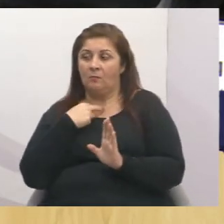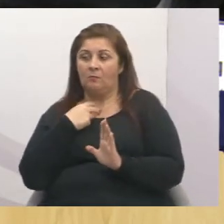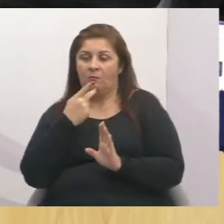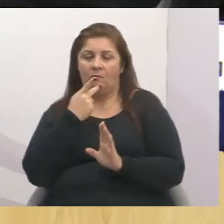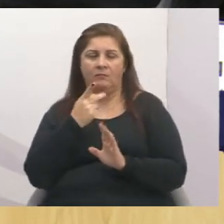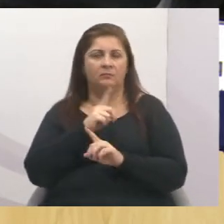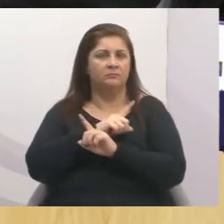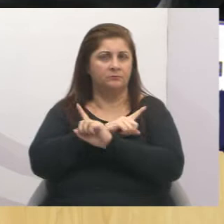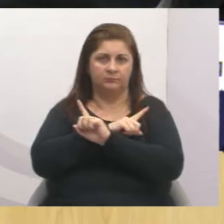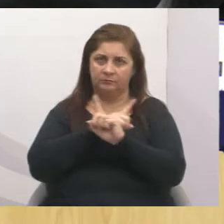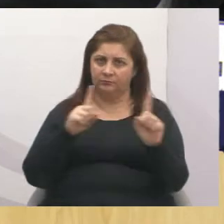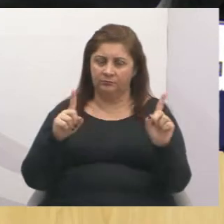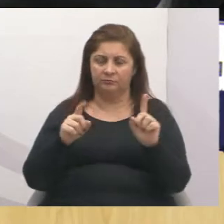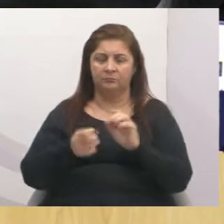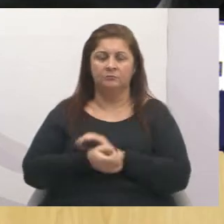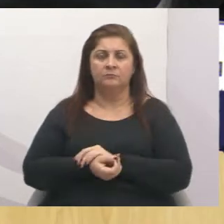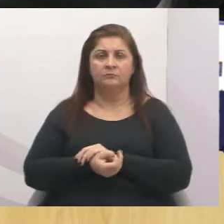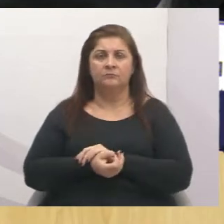pudesse